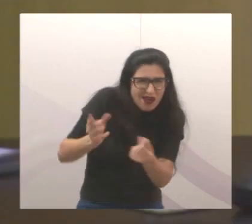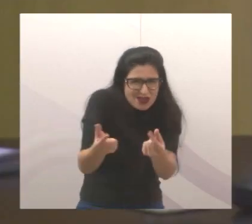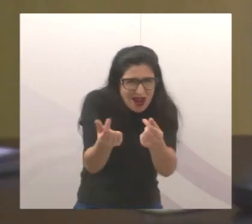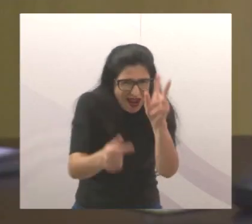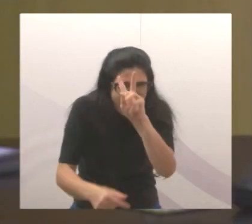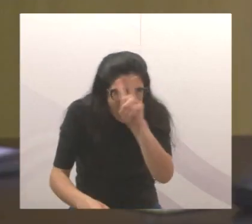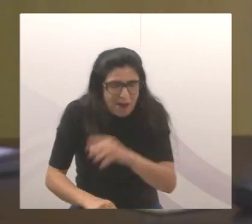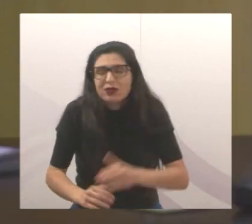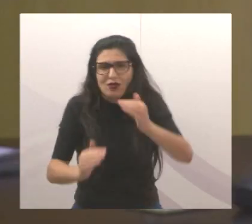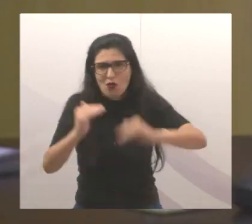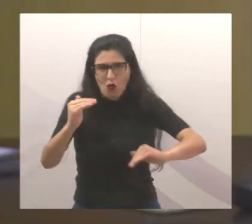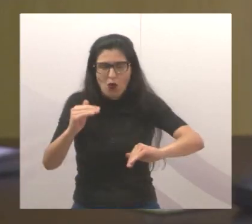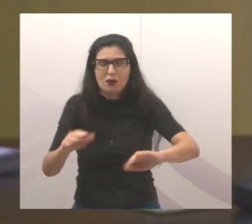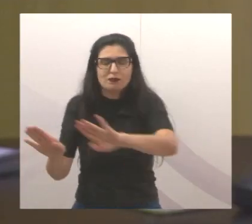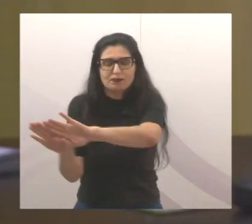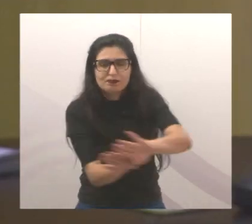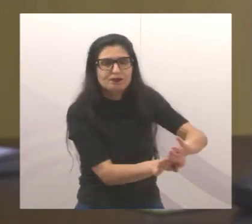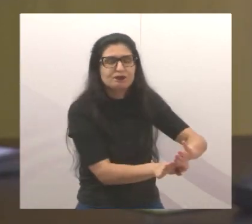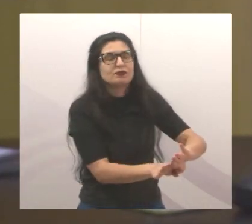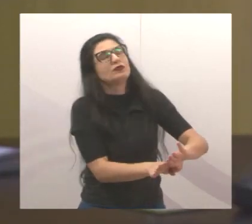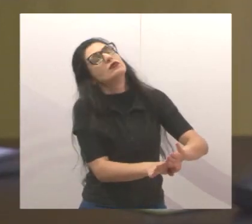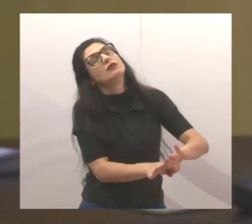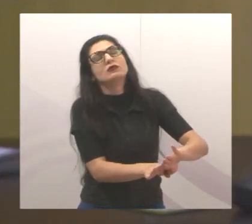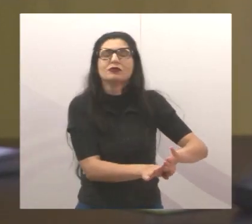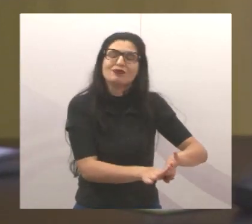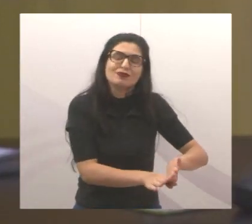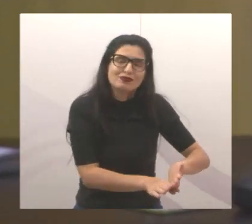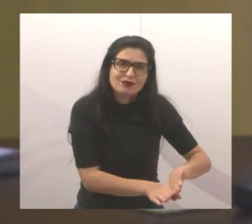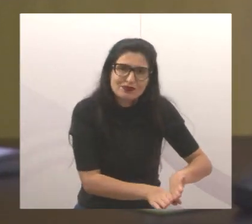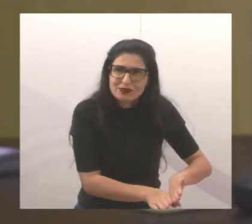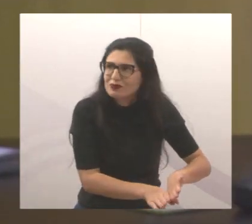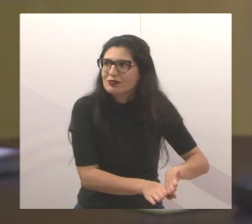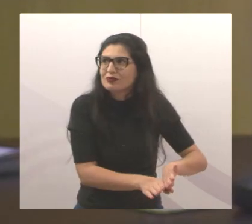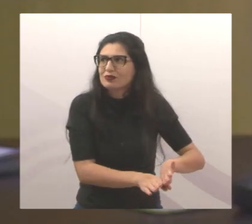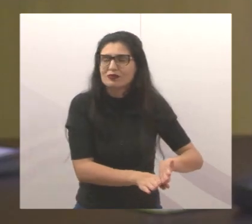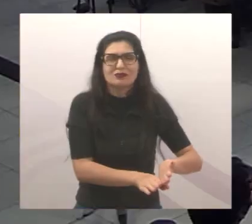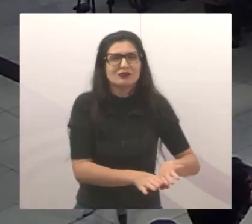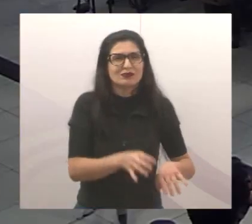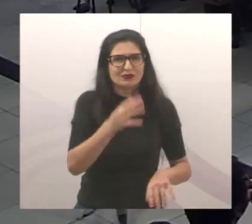Quando chegou a cassação do... Gente, olha, é o seguinte, eu sou contrária.